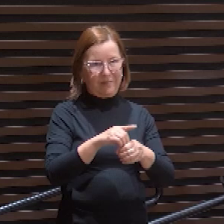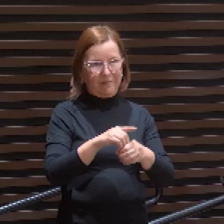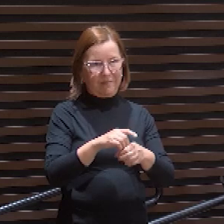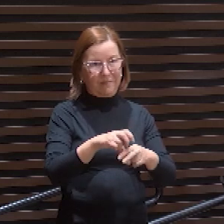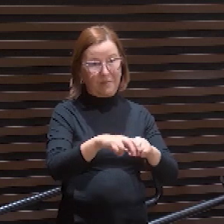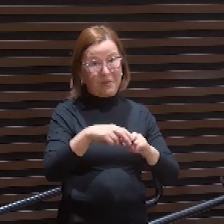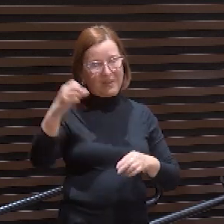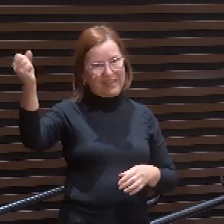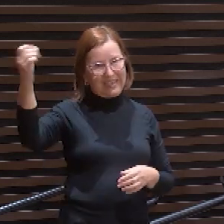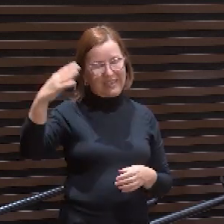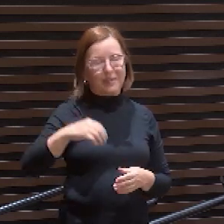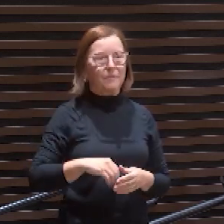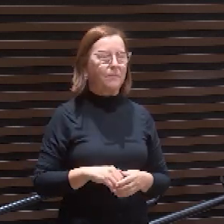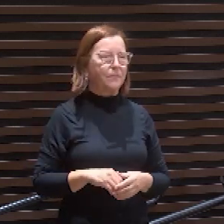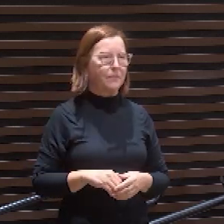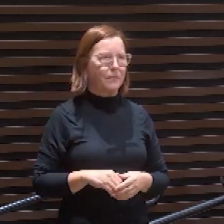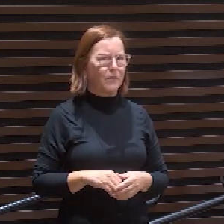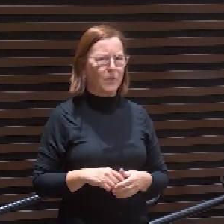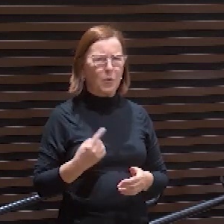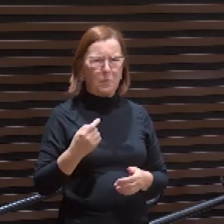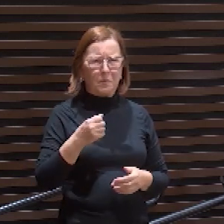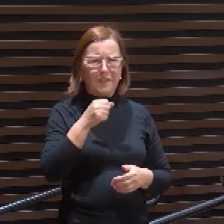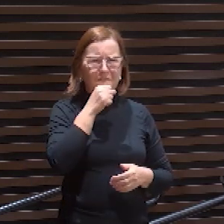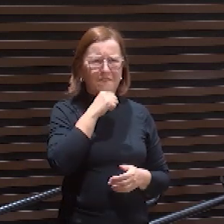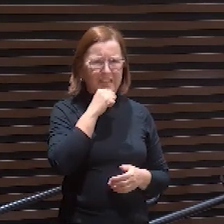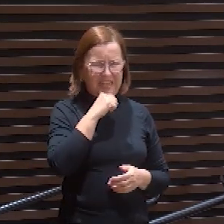Havia uma velha senhora no Rio de Janeiro,